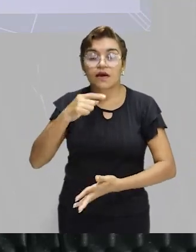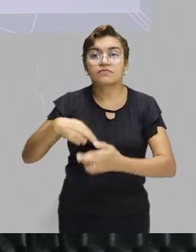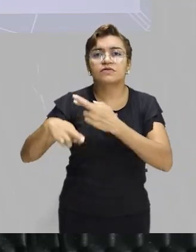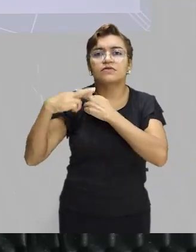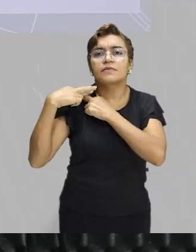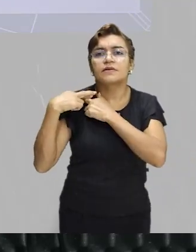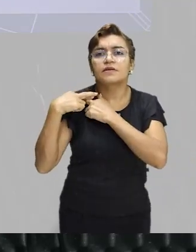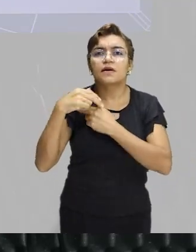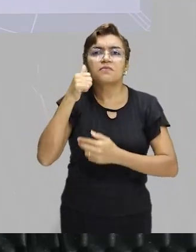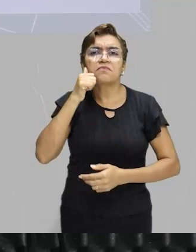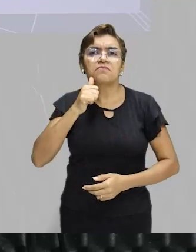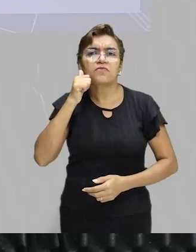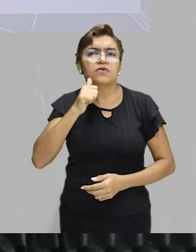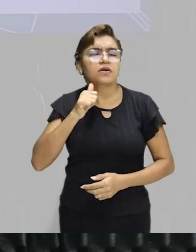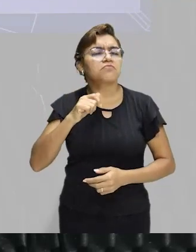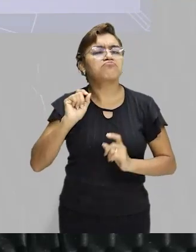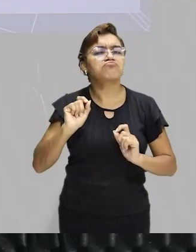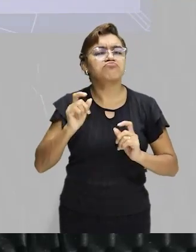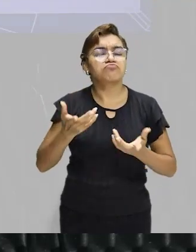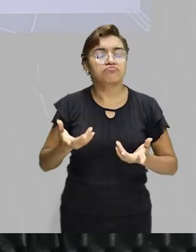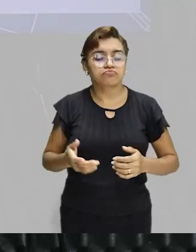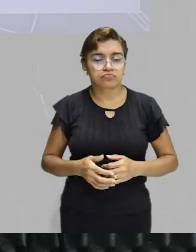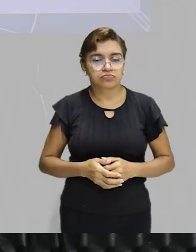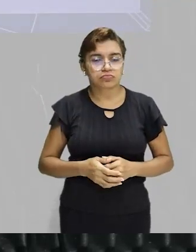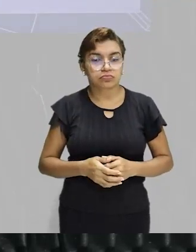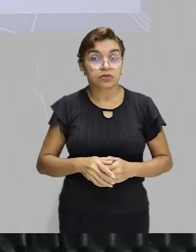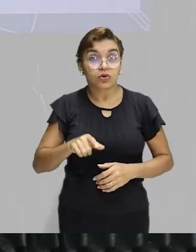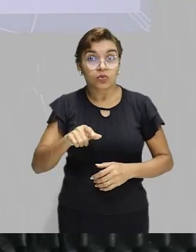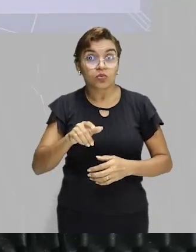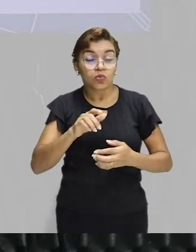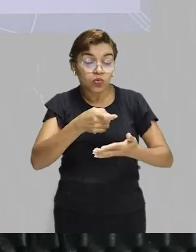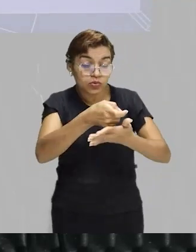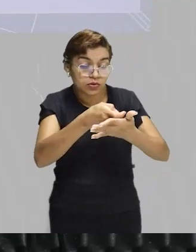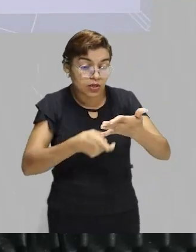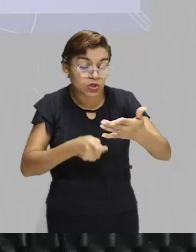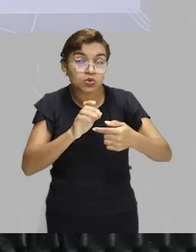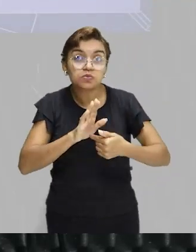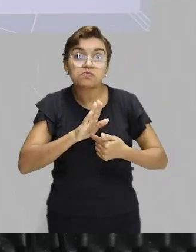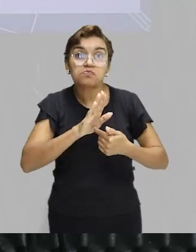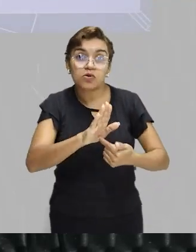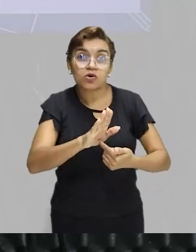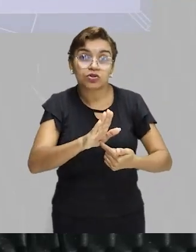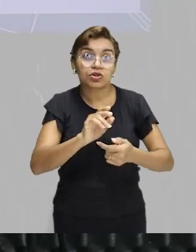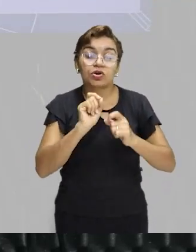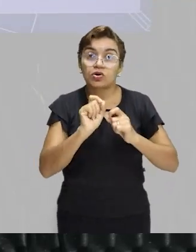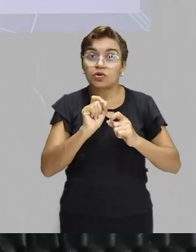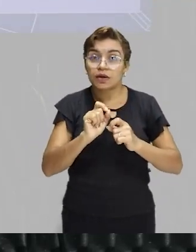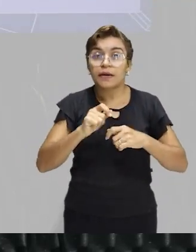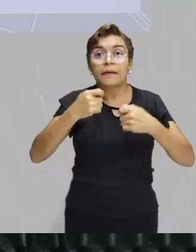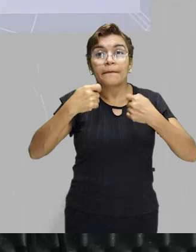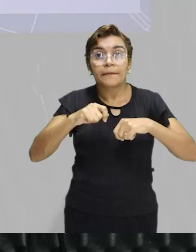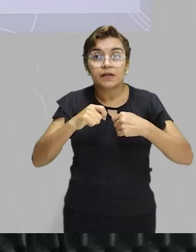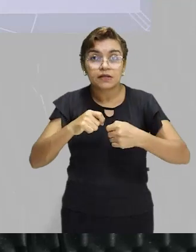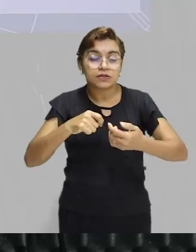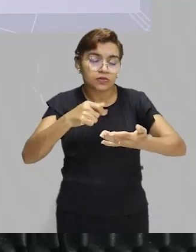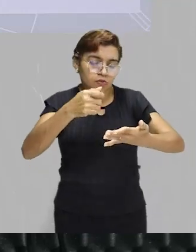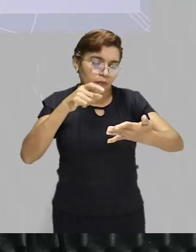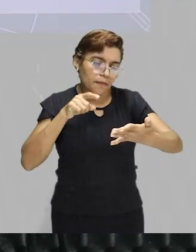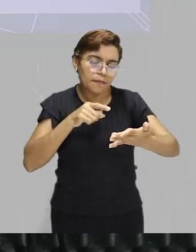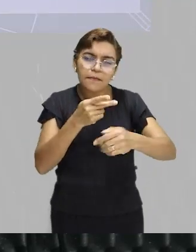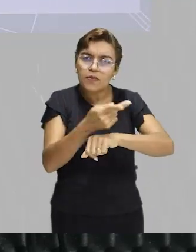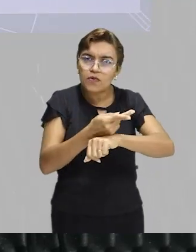perceba que a questão já está me direcionando o que eu tenho que procurar. Eu tenho que procurar dentro desse texto 2